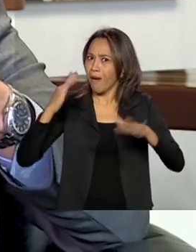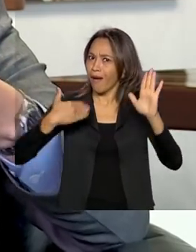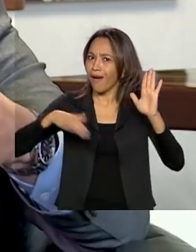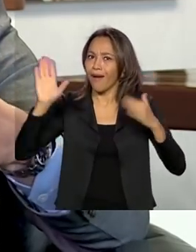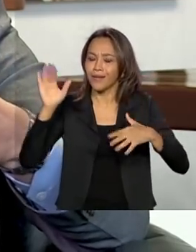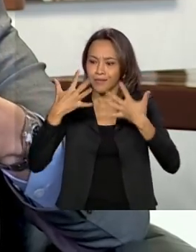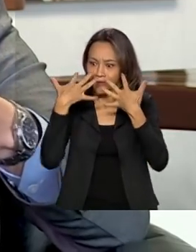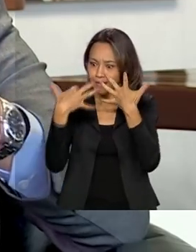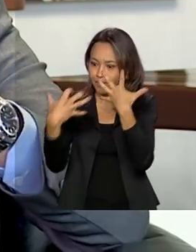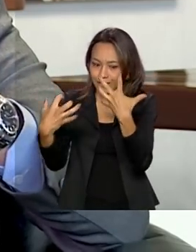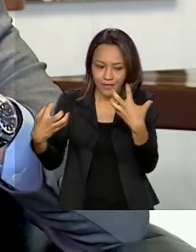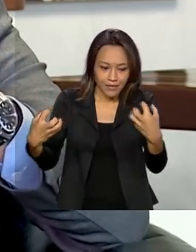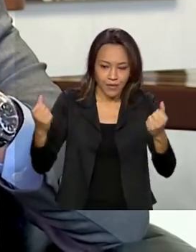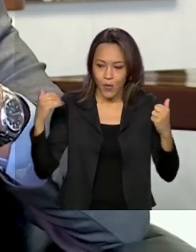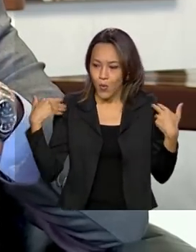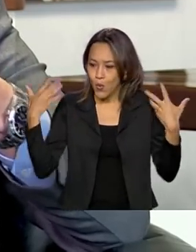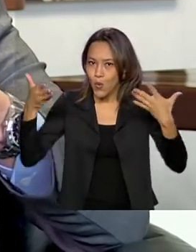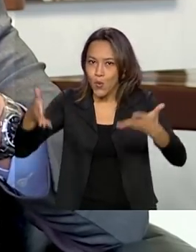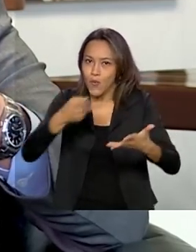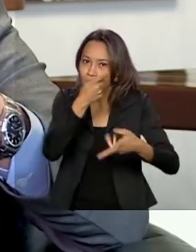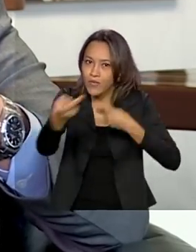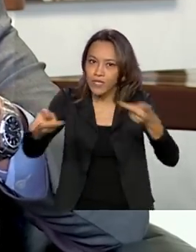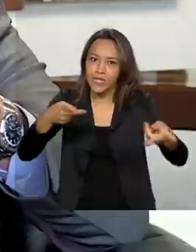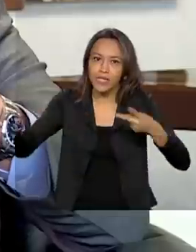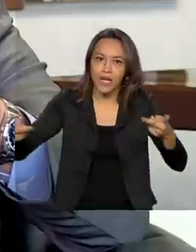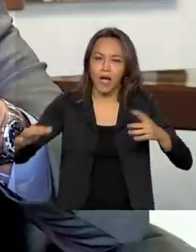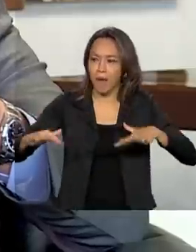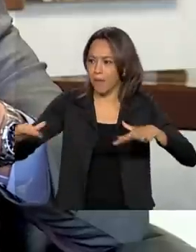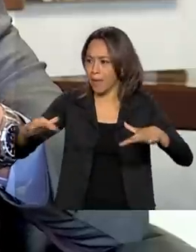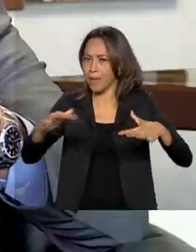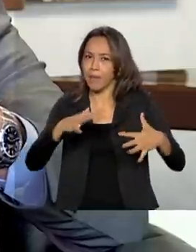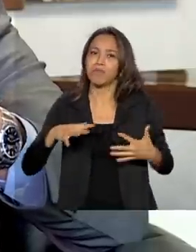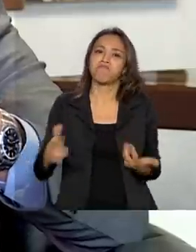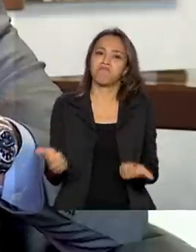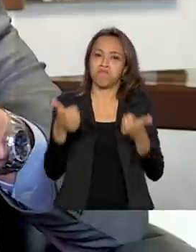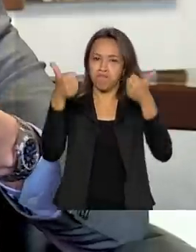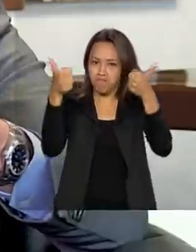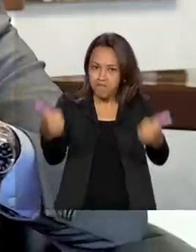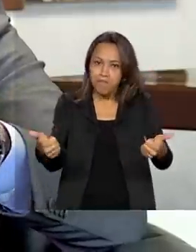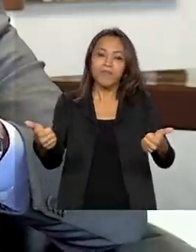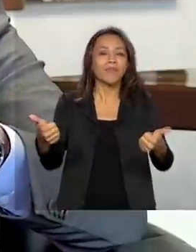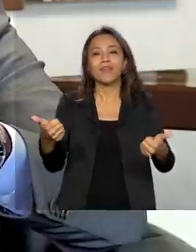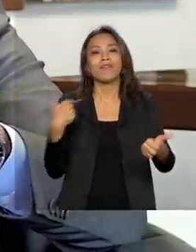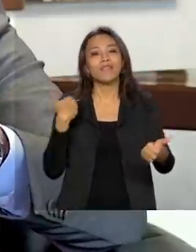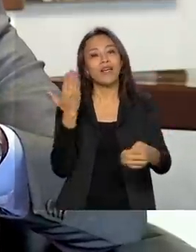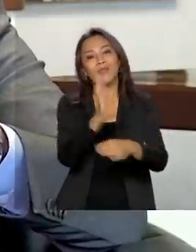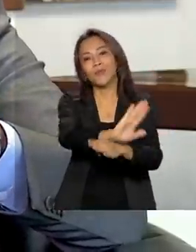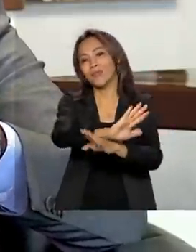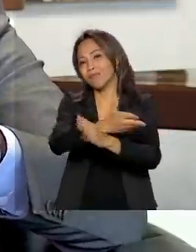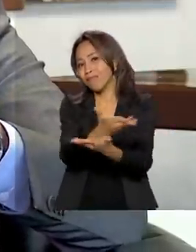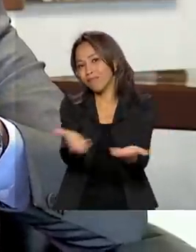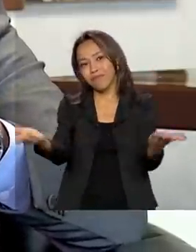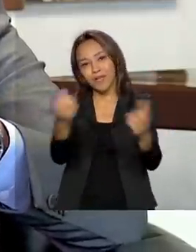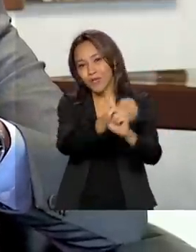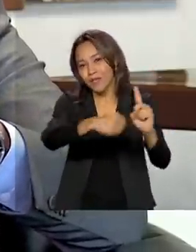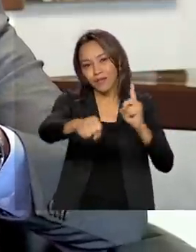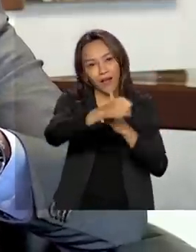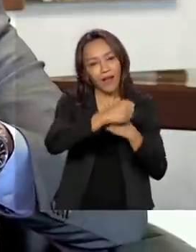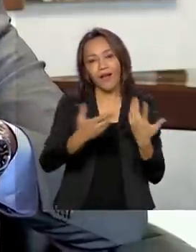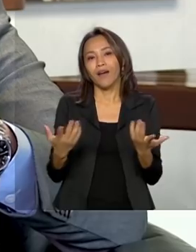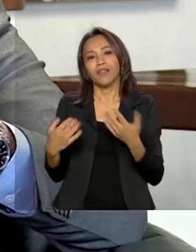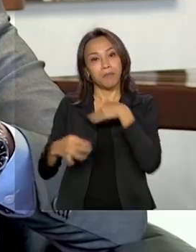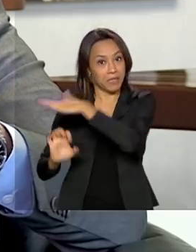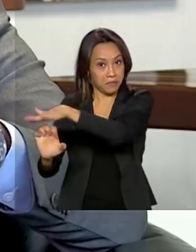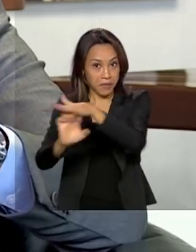mais atrativos, coisas muito mais dinâmicas e que serão em benefício de todos, do concessionário, da sociedade, do